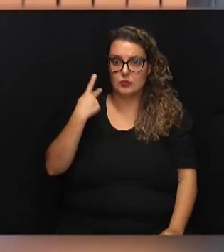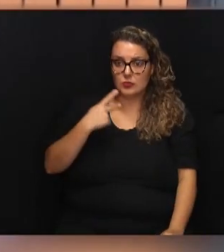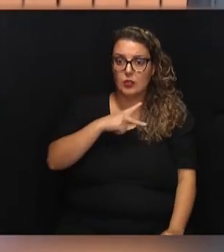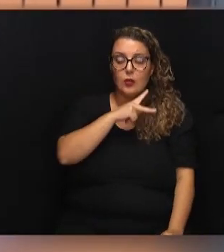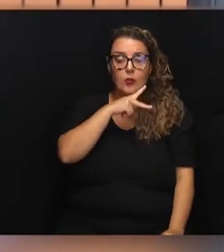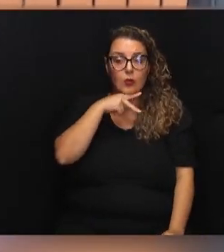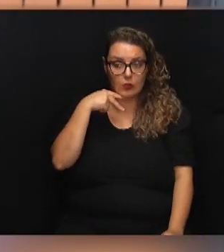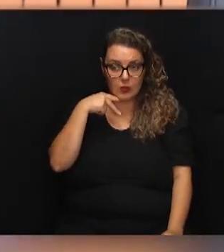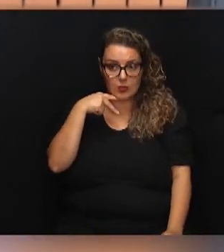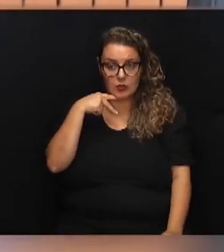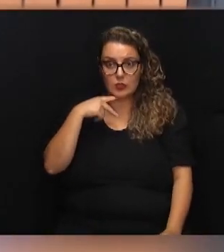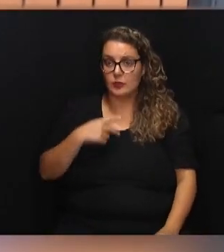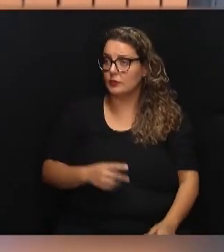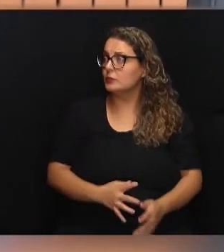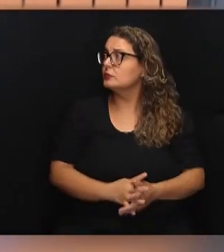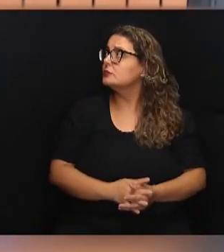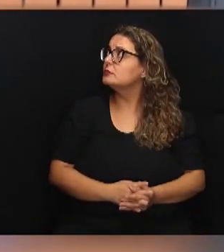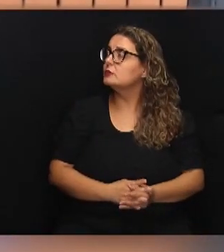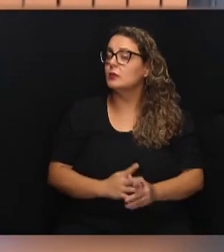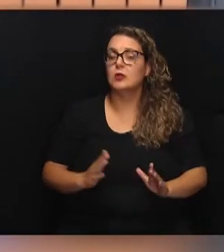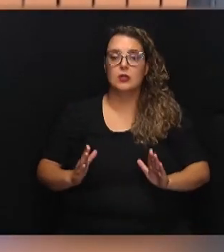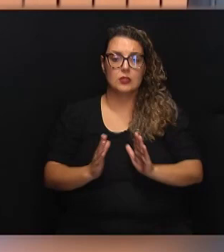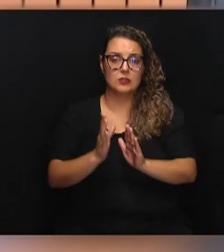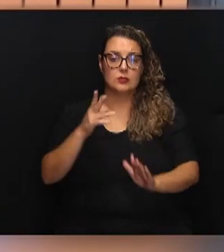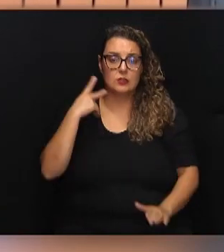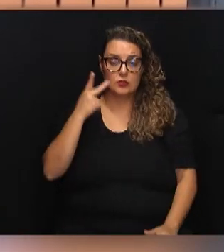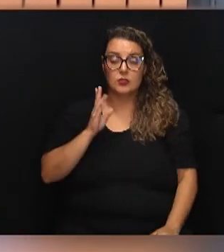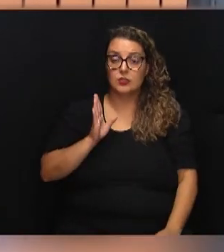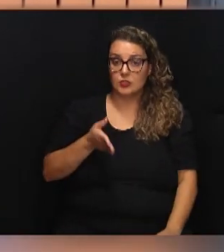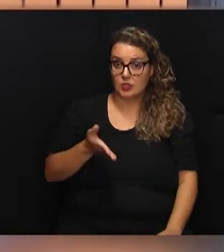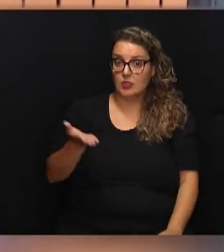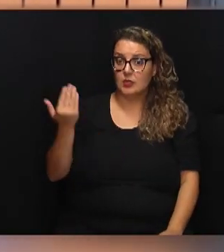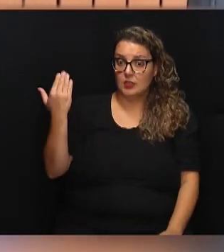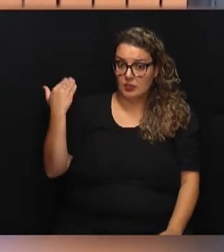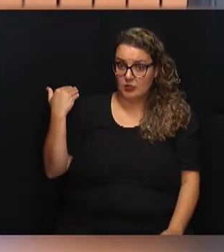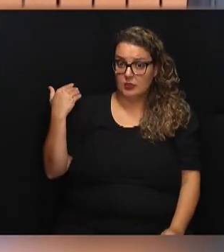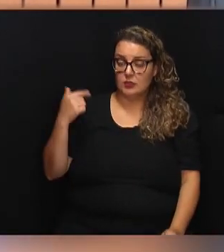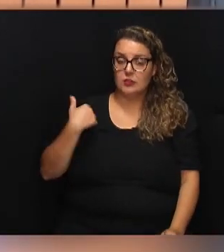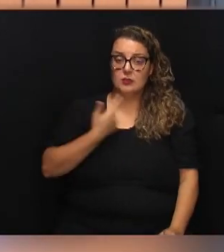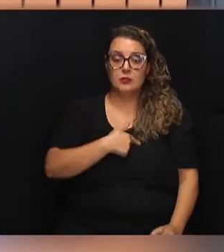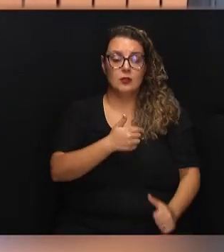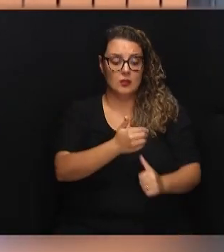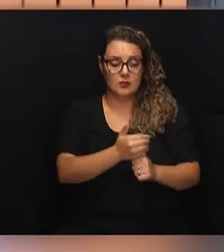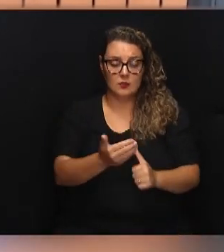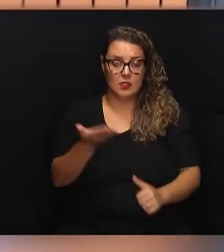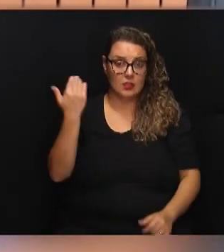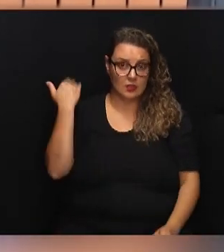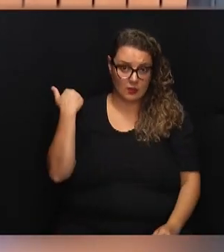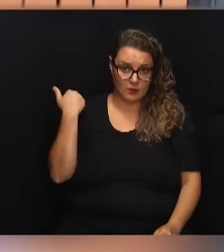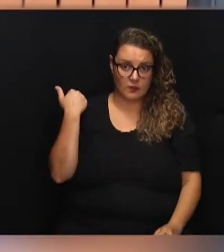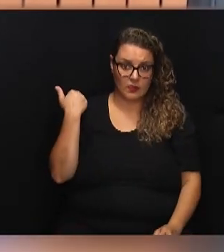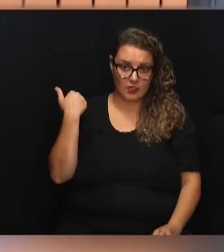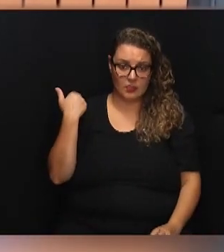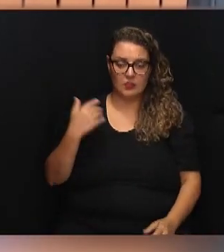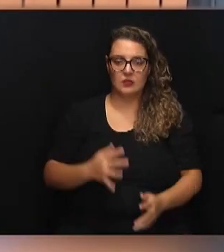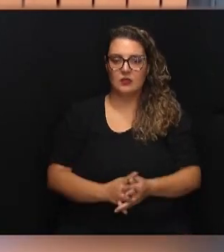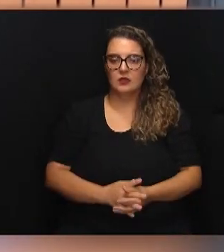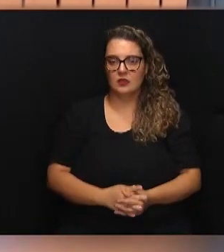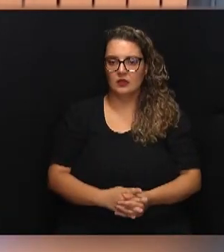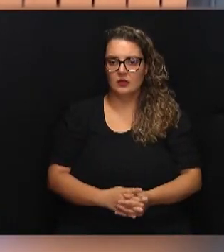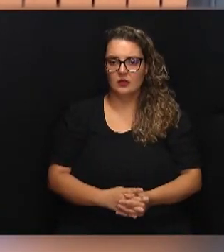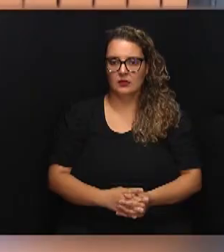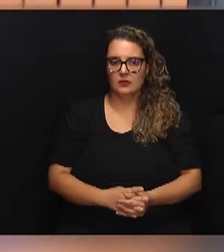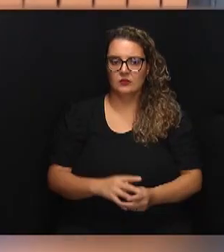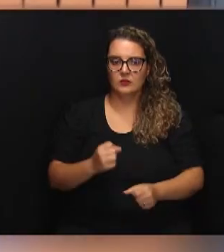Permínio Monteiro. Essa Frente Parlamentar ela já esteve no nosso mandato passado, do ano